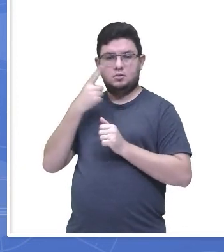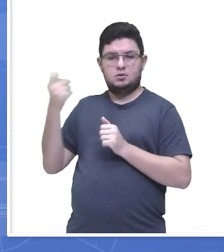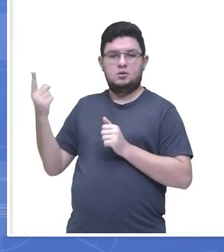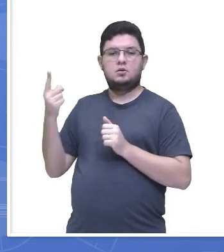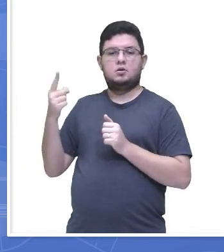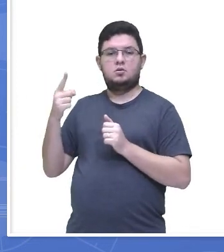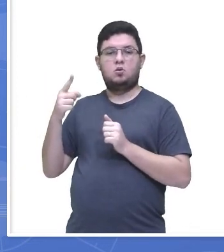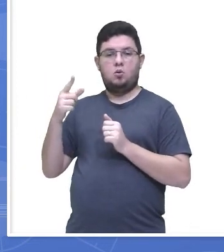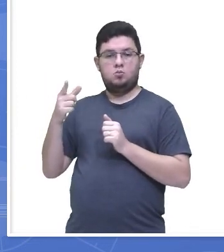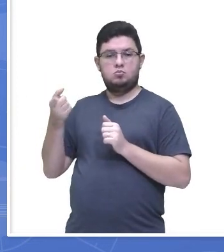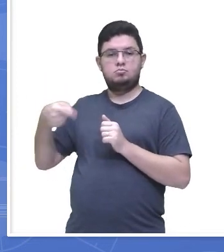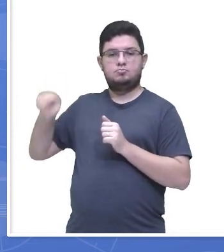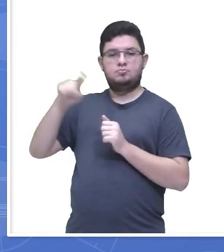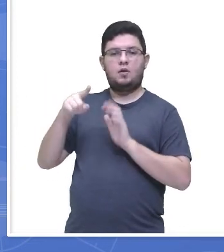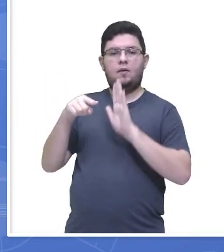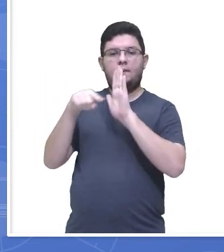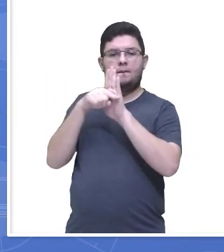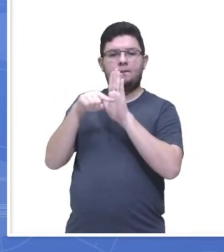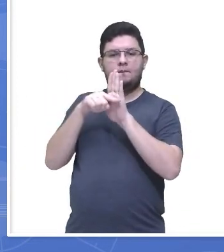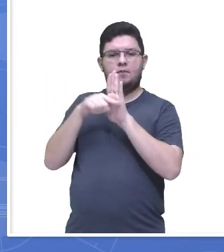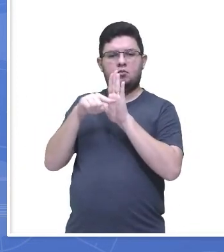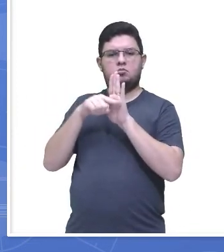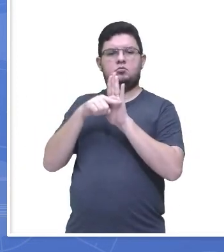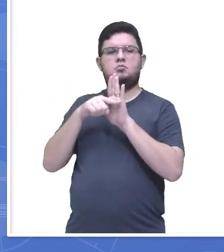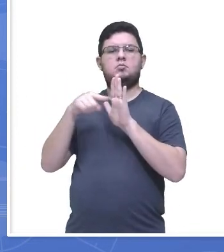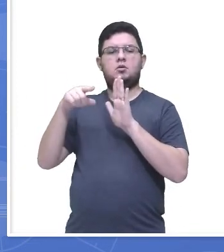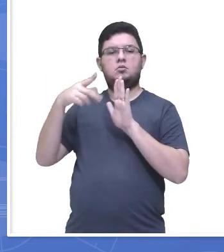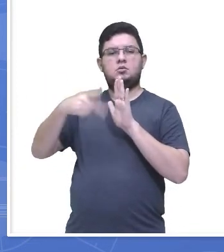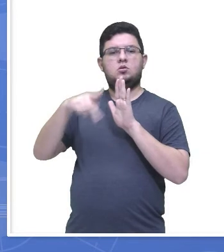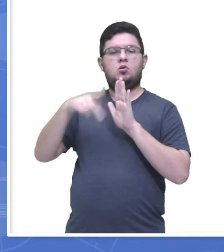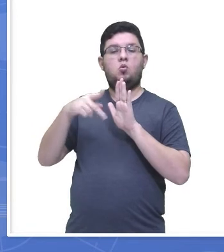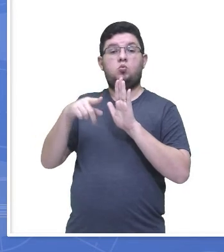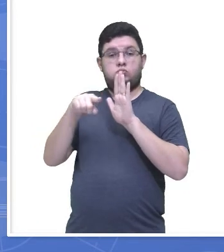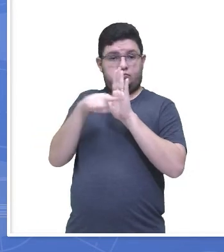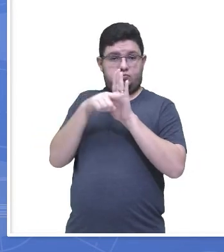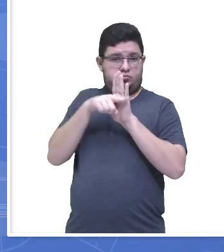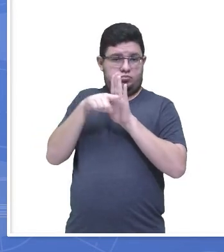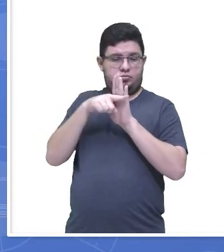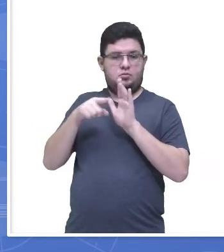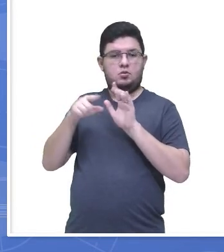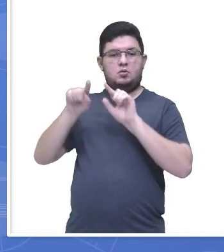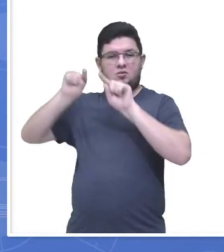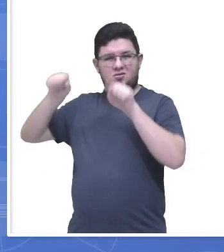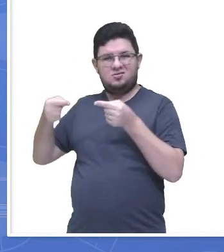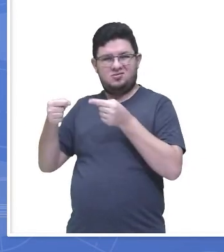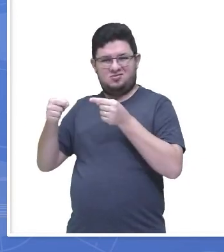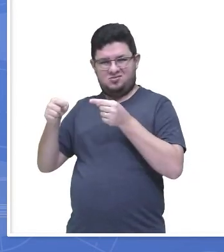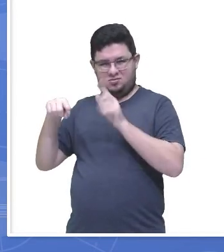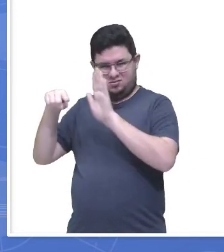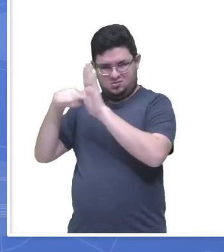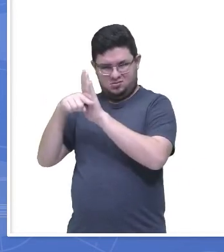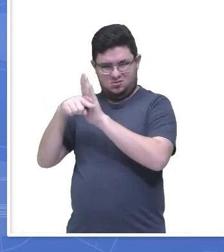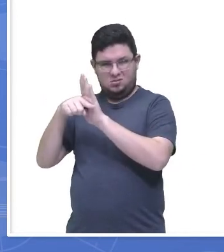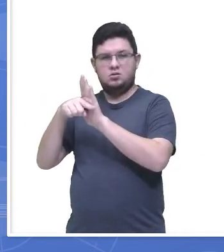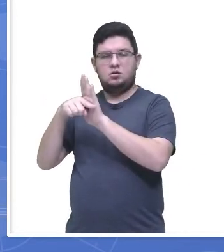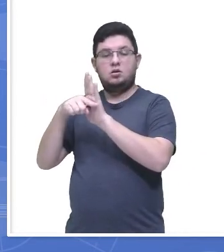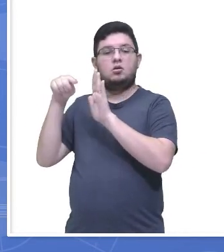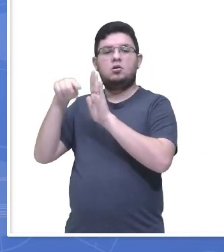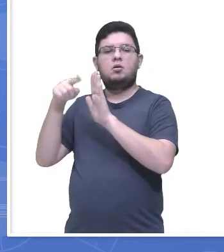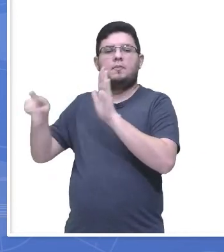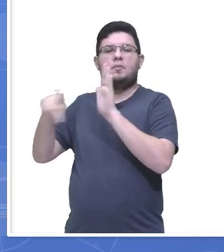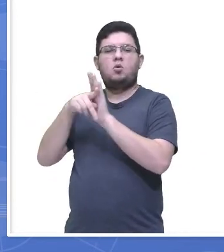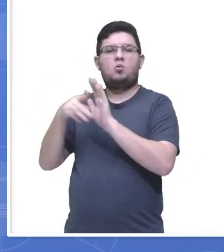menos 22. 3.000 eu não fiz nada, repeti. 400 não fiz nada, repeti. 72 menos 22 é